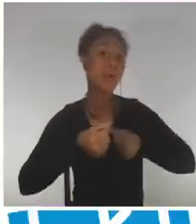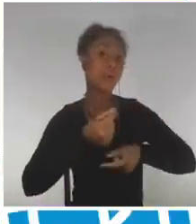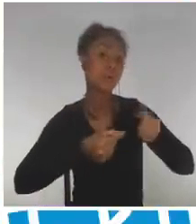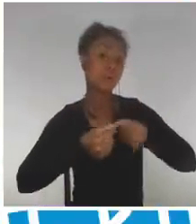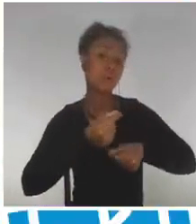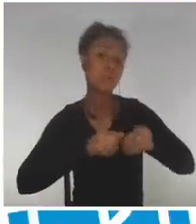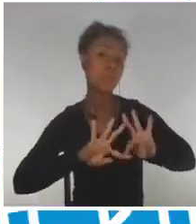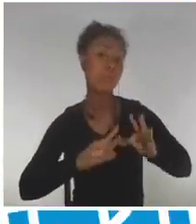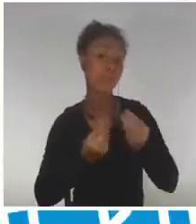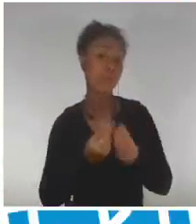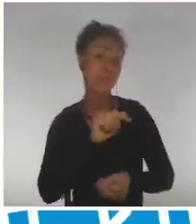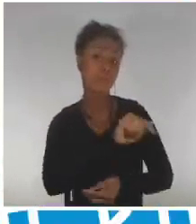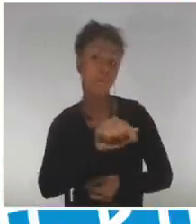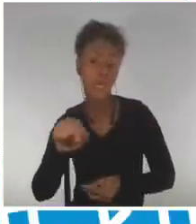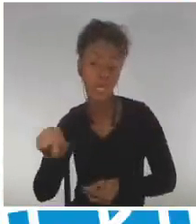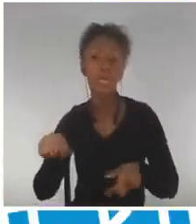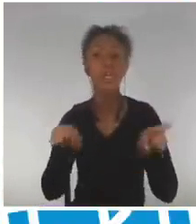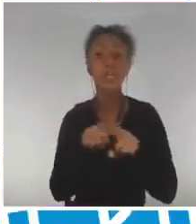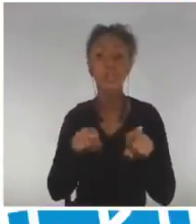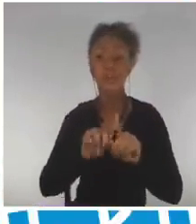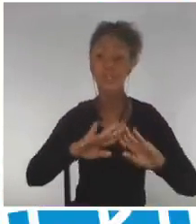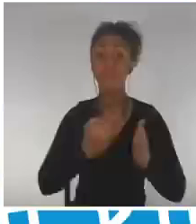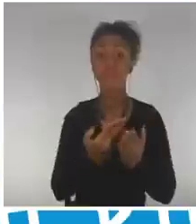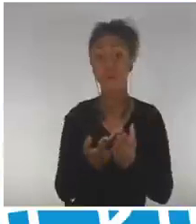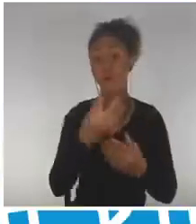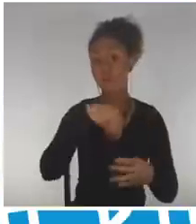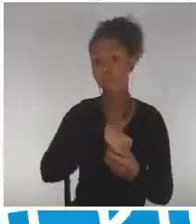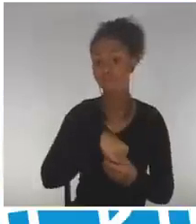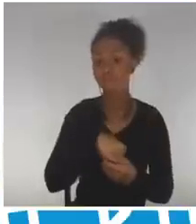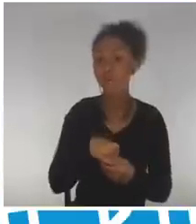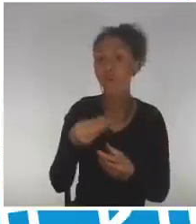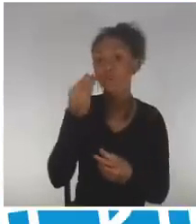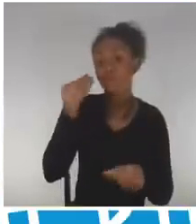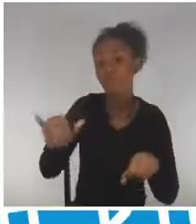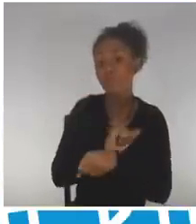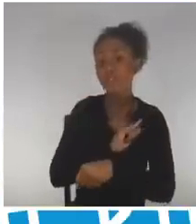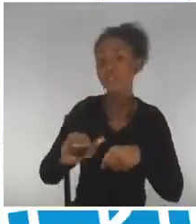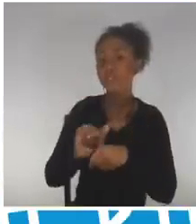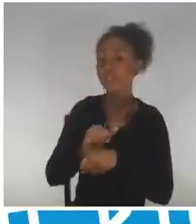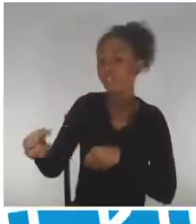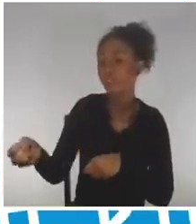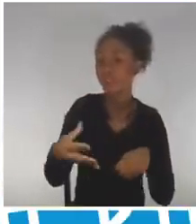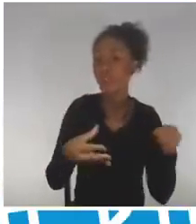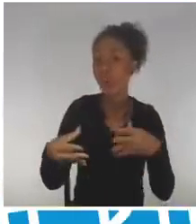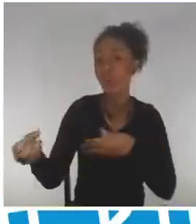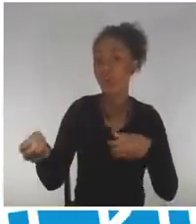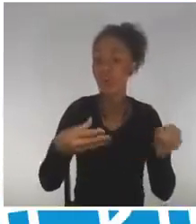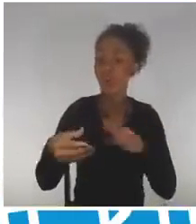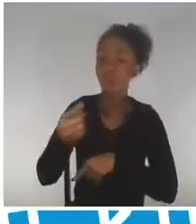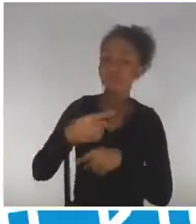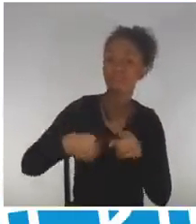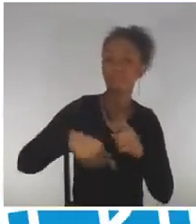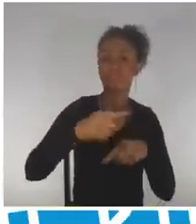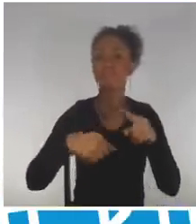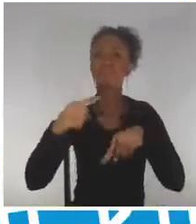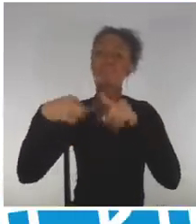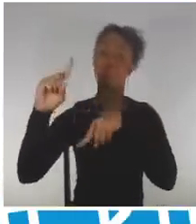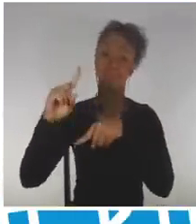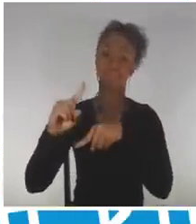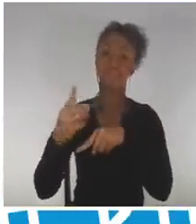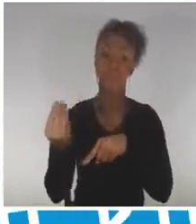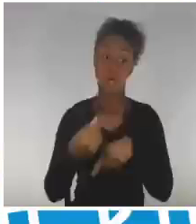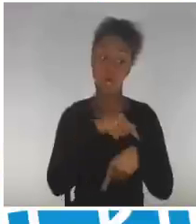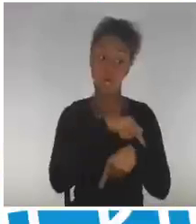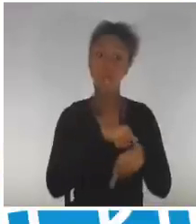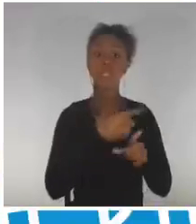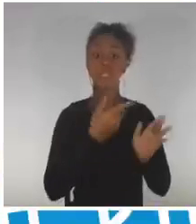das escolas onde eles fazem parte, né? Seria uma forma de inovar e de avançar e de melhorar esse indicador, já que é um indicador que não